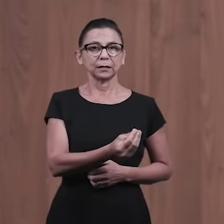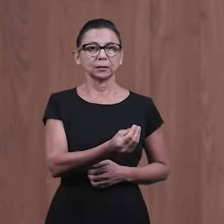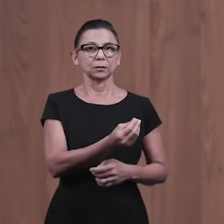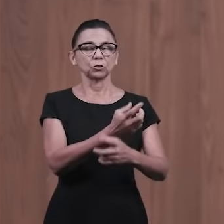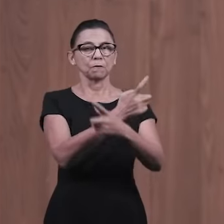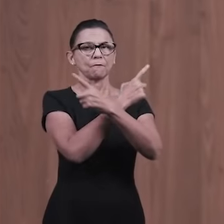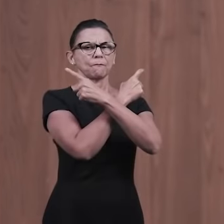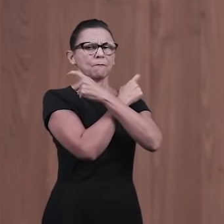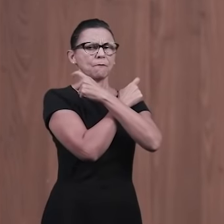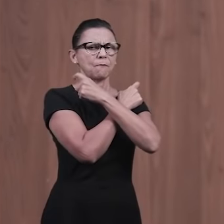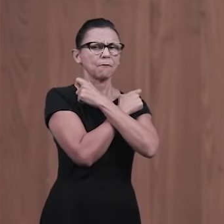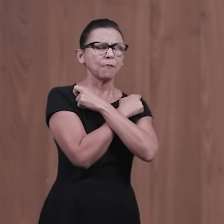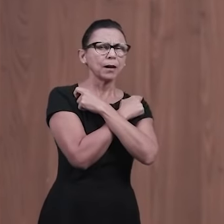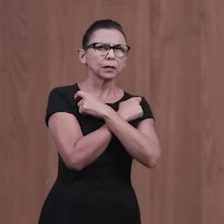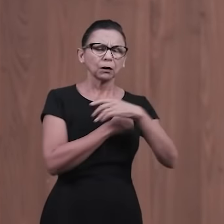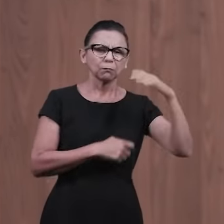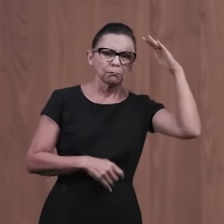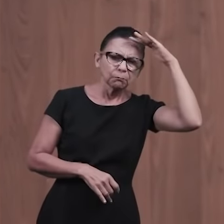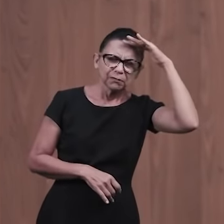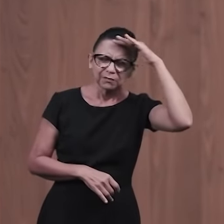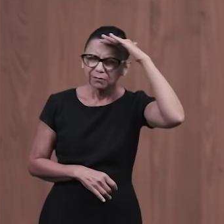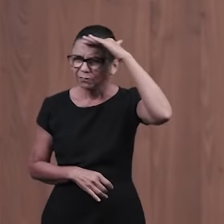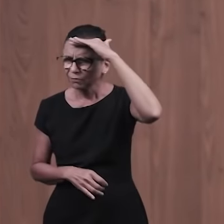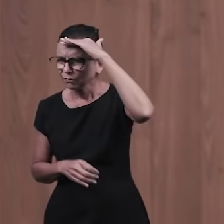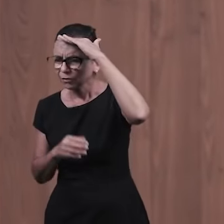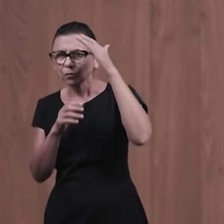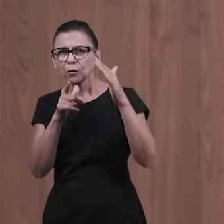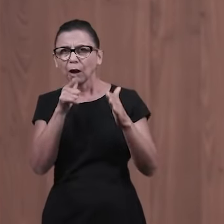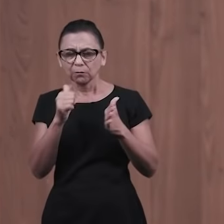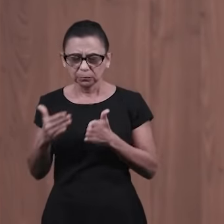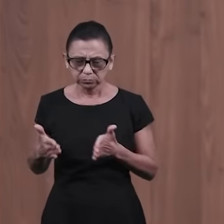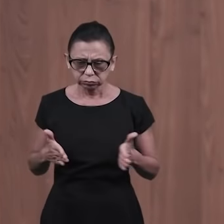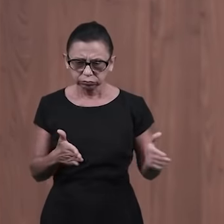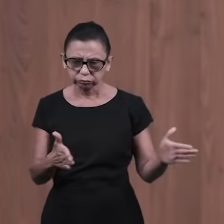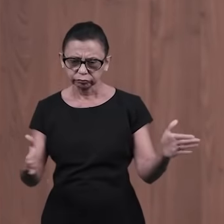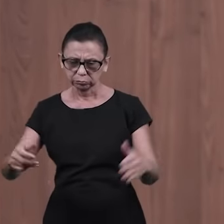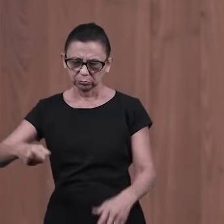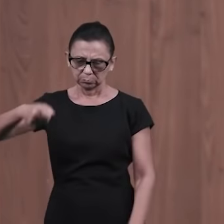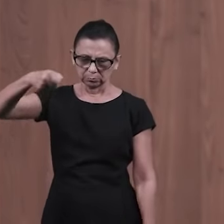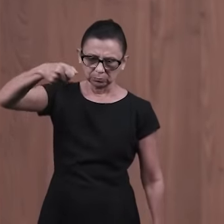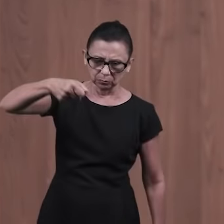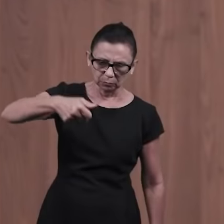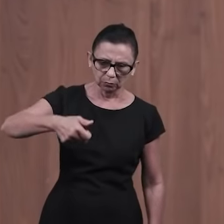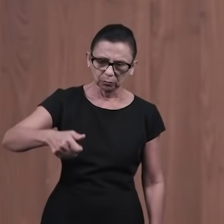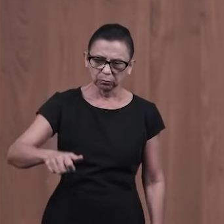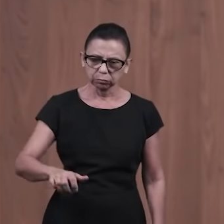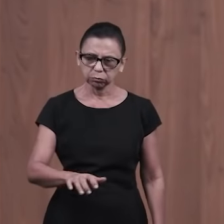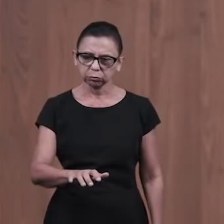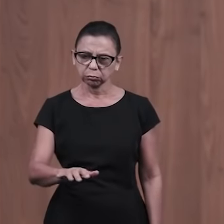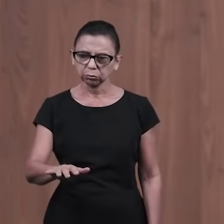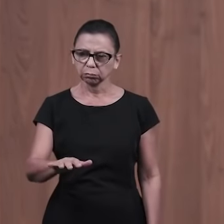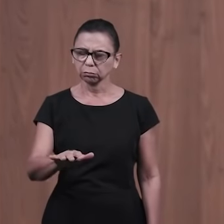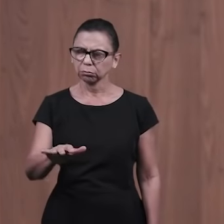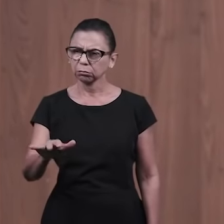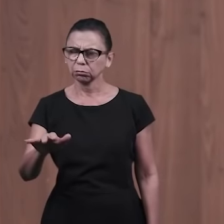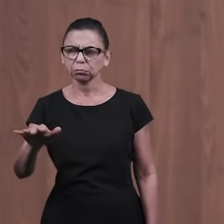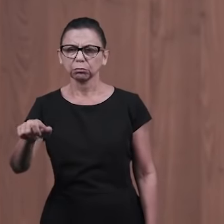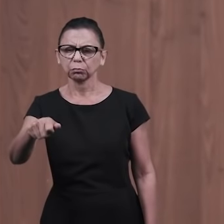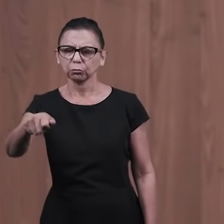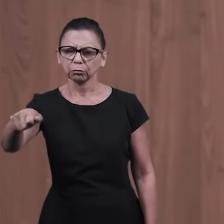para que as suas criadas pegassem o cesto. Naquele momento, ela vê que era um menino que estava no cesto, um menino